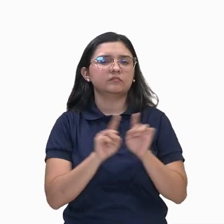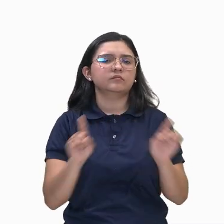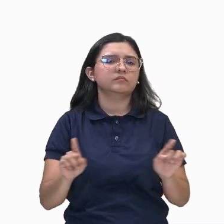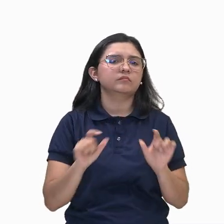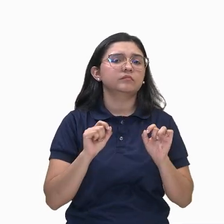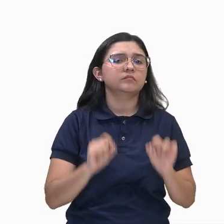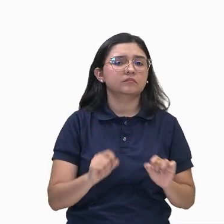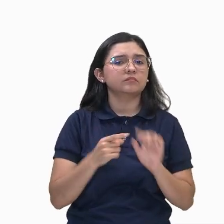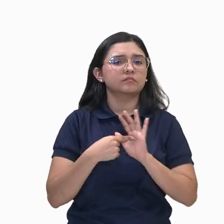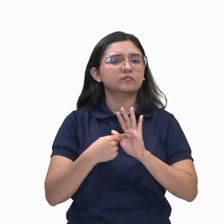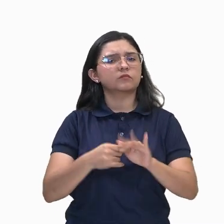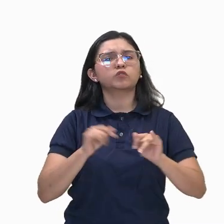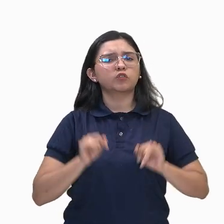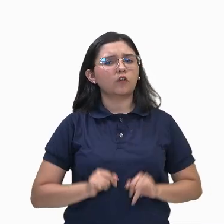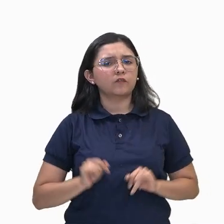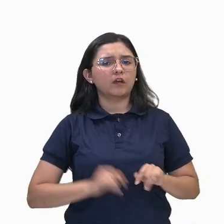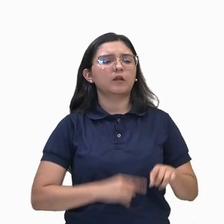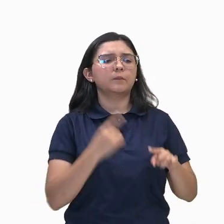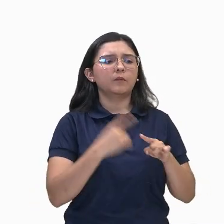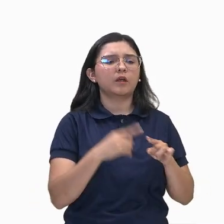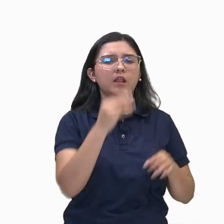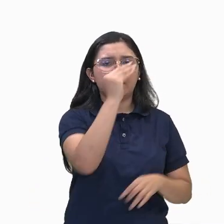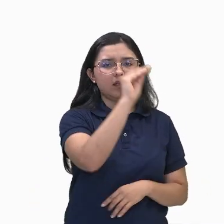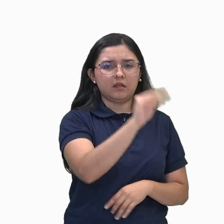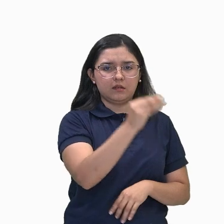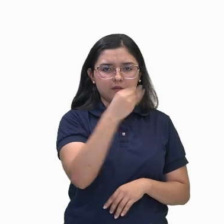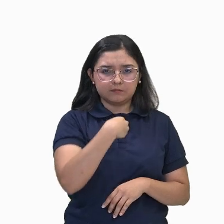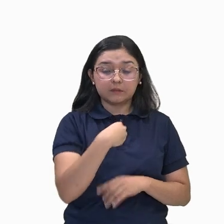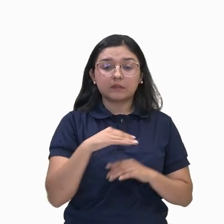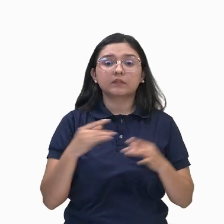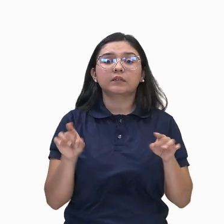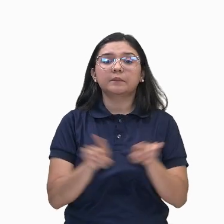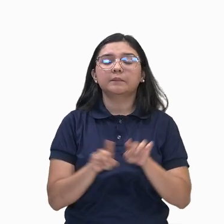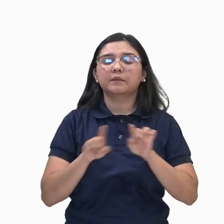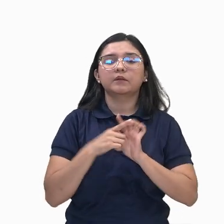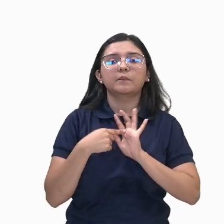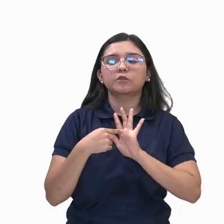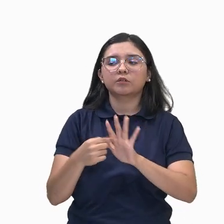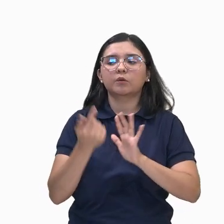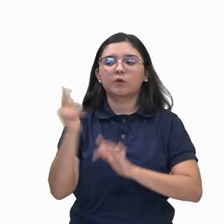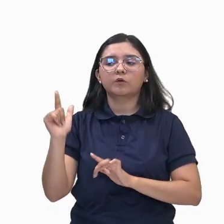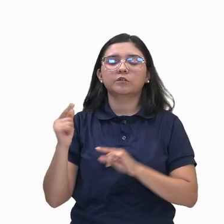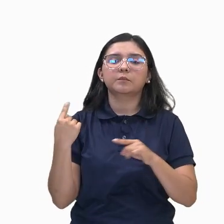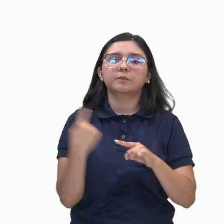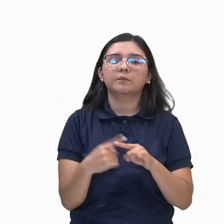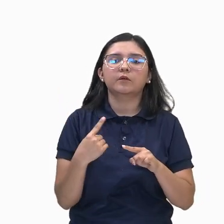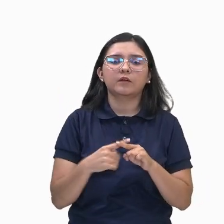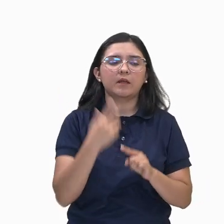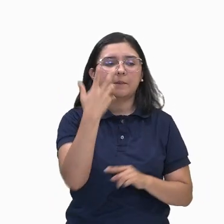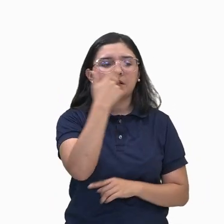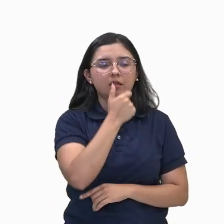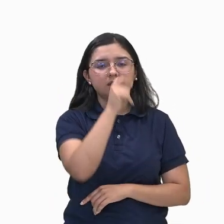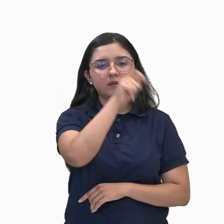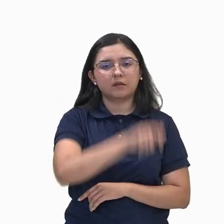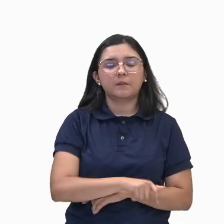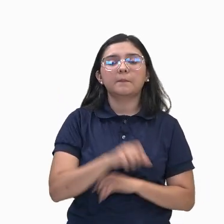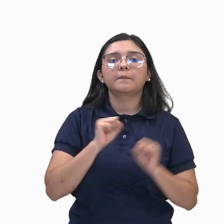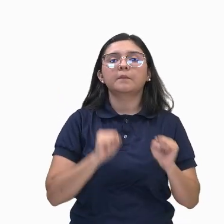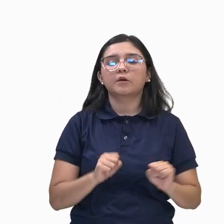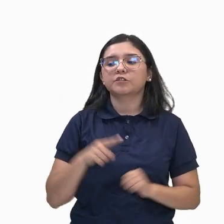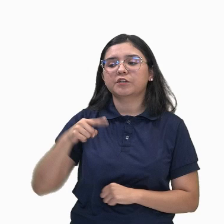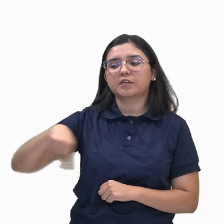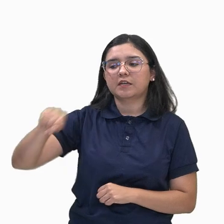por ela. E prefere não mostrar aos outros pastores, já que a beleza da pastora pode fazer com que